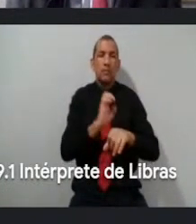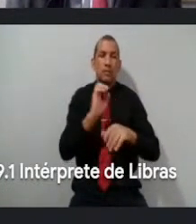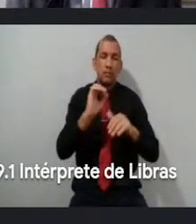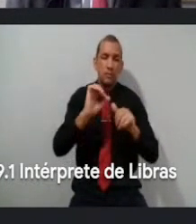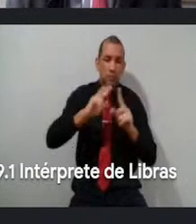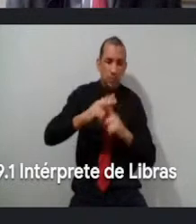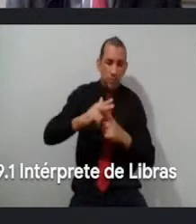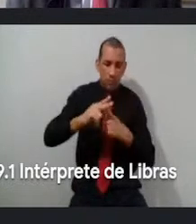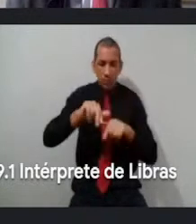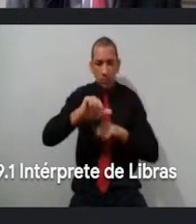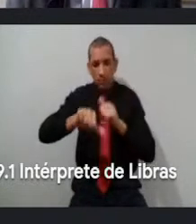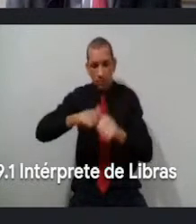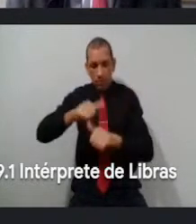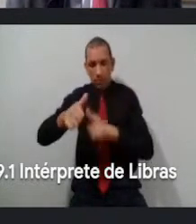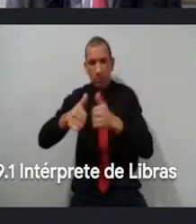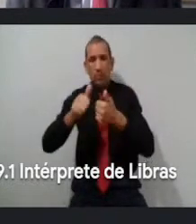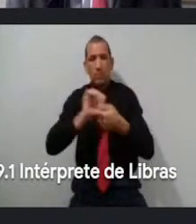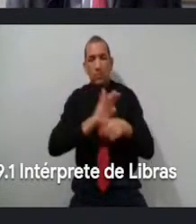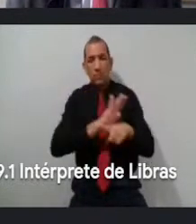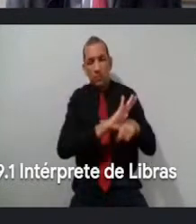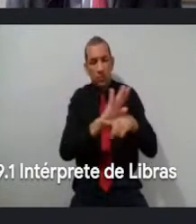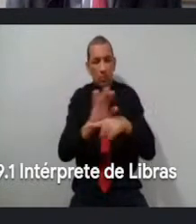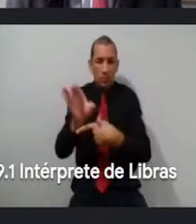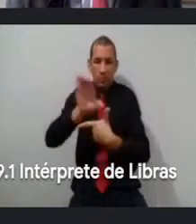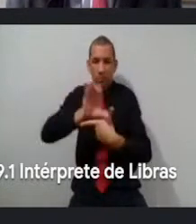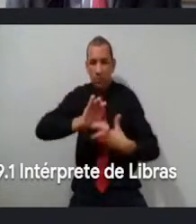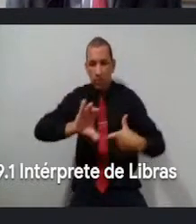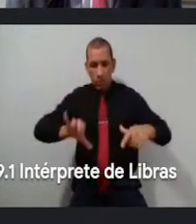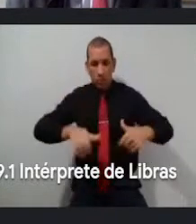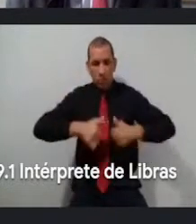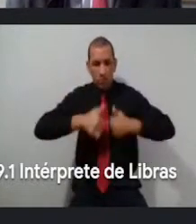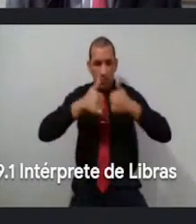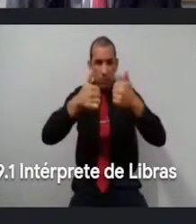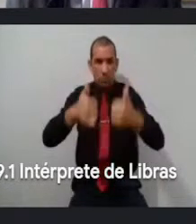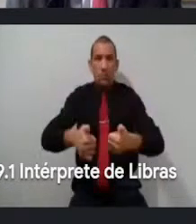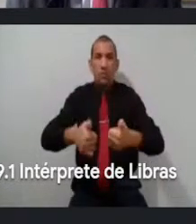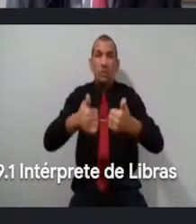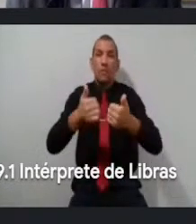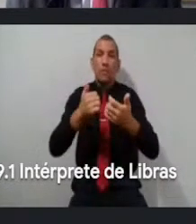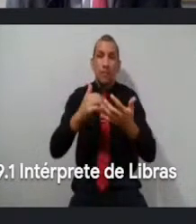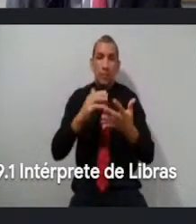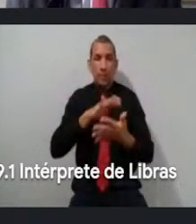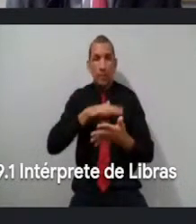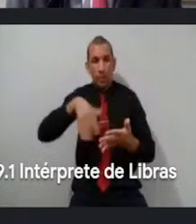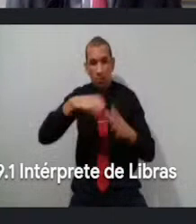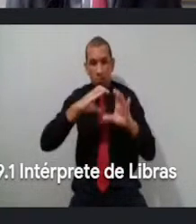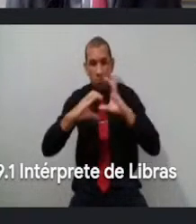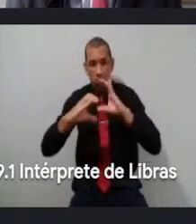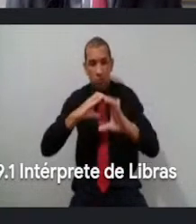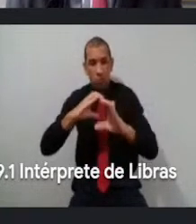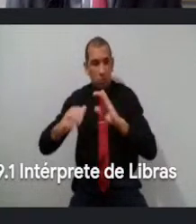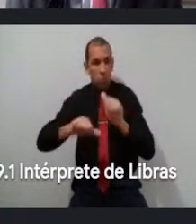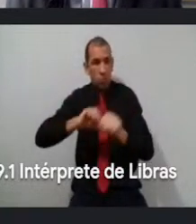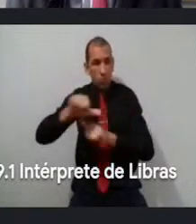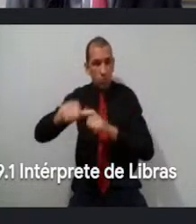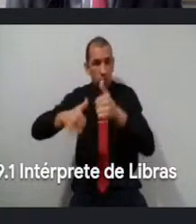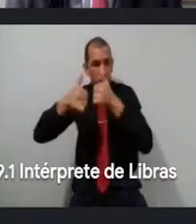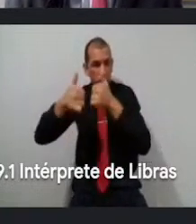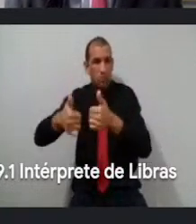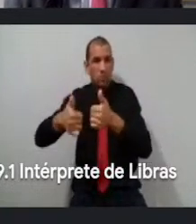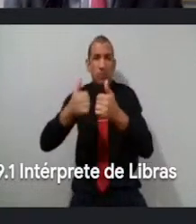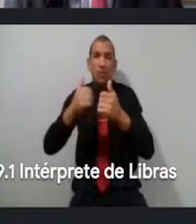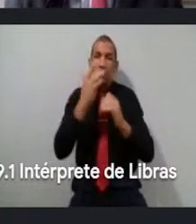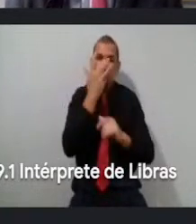mecanismos de atendimento ao cidadão proporcionando mais serviços digitais e melhorando os canais de comunicação com